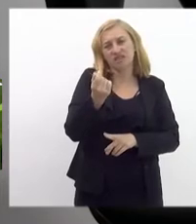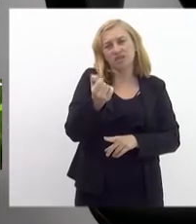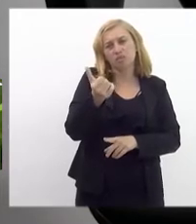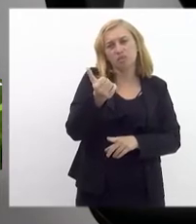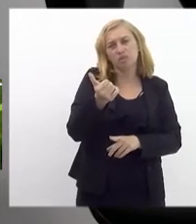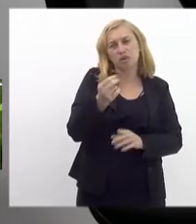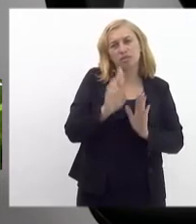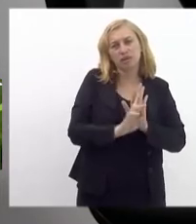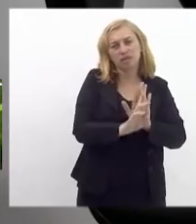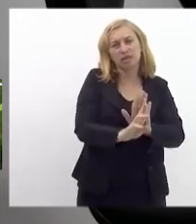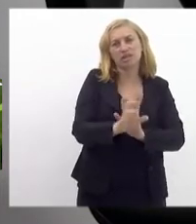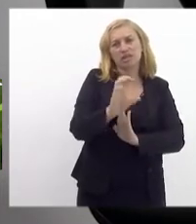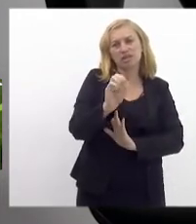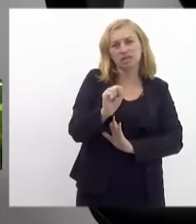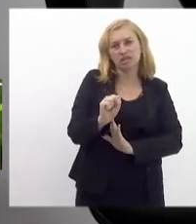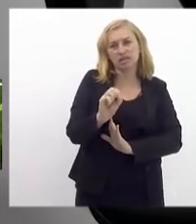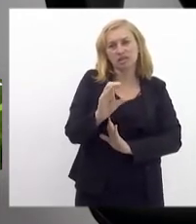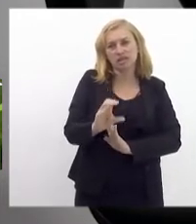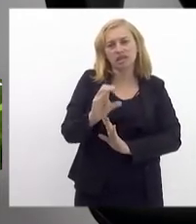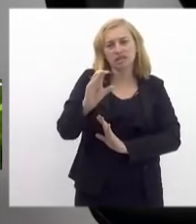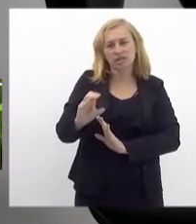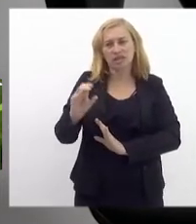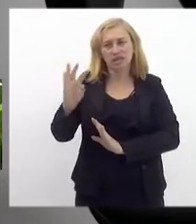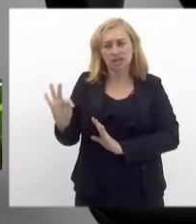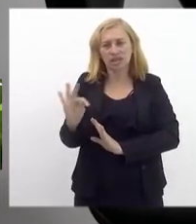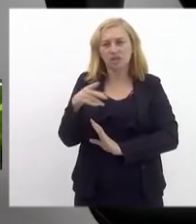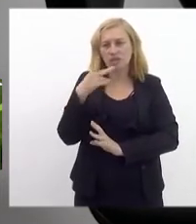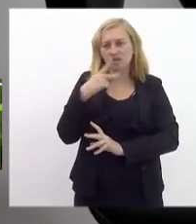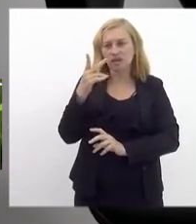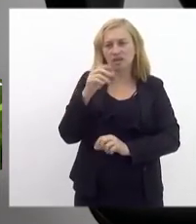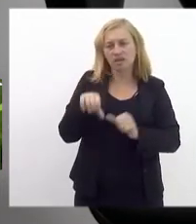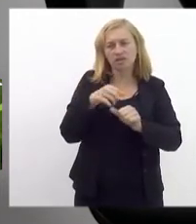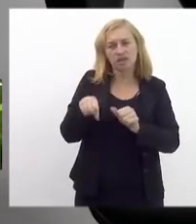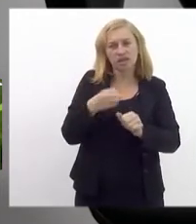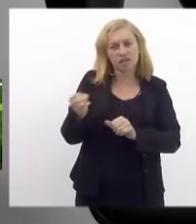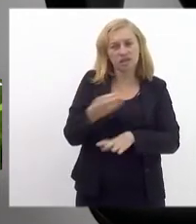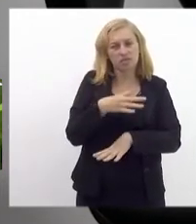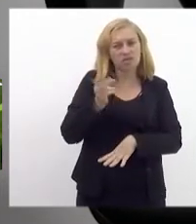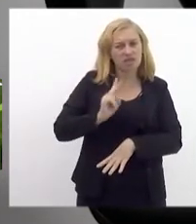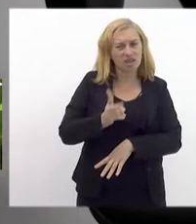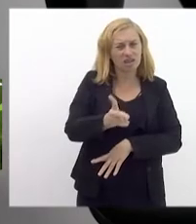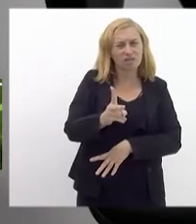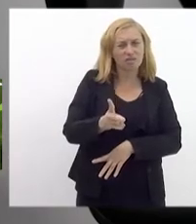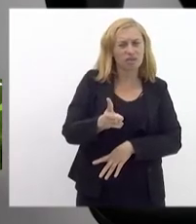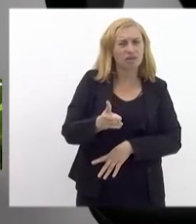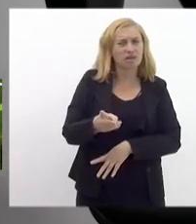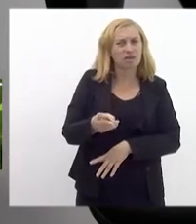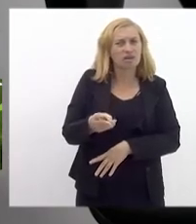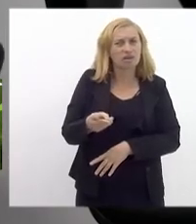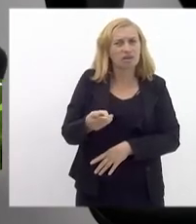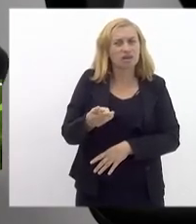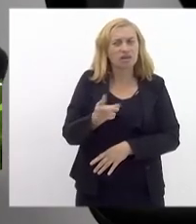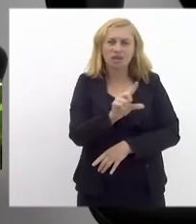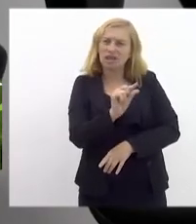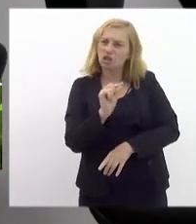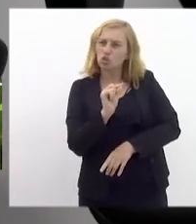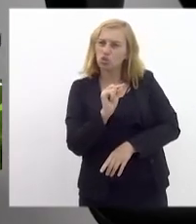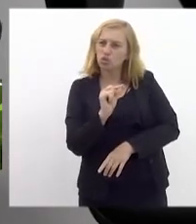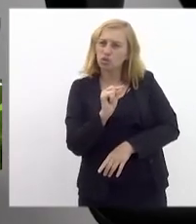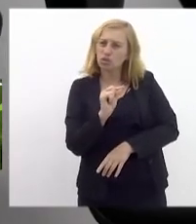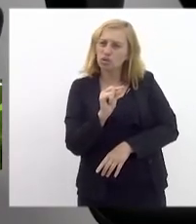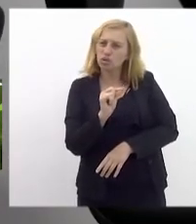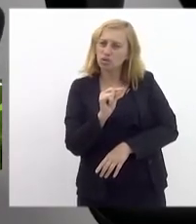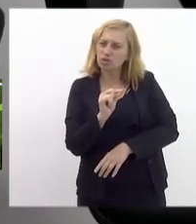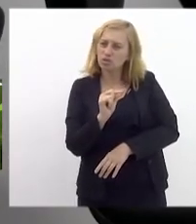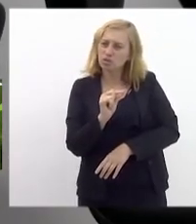CCT, 10%, a gente está falando de inovação todo o tempo, e este 40 páginas falando de inovação. E na hora da decisão do